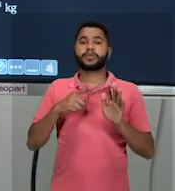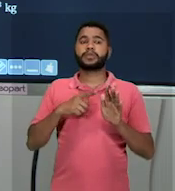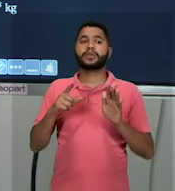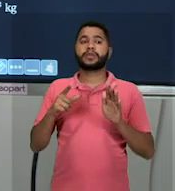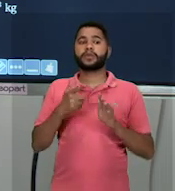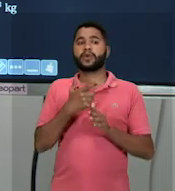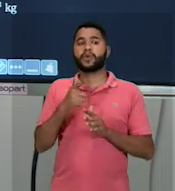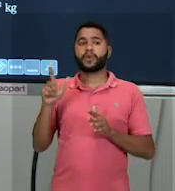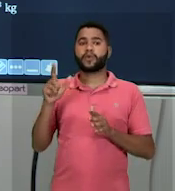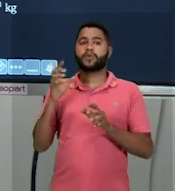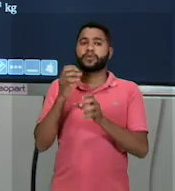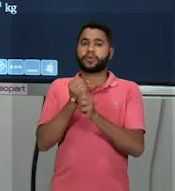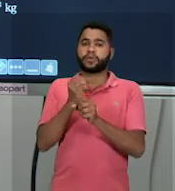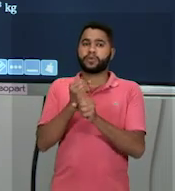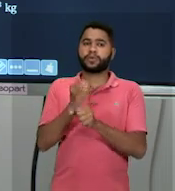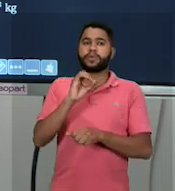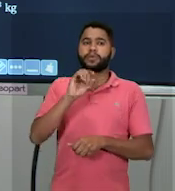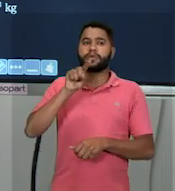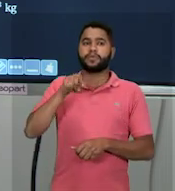esta outra conta,